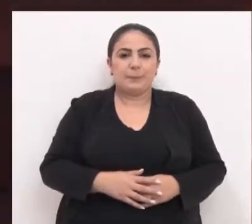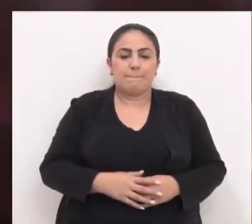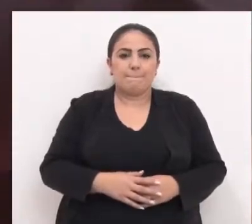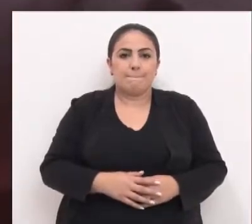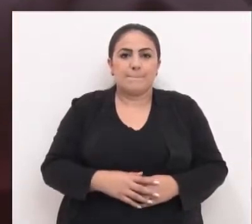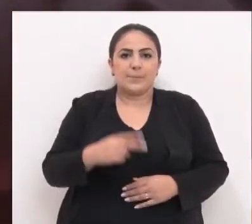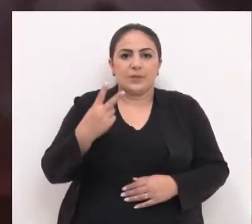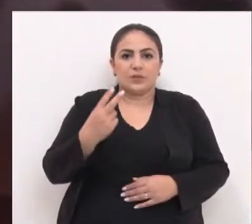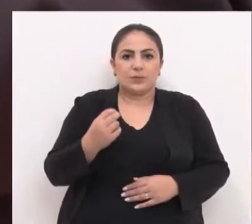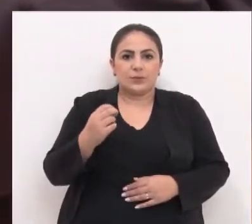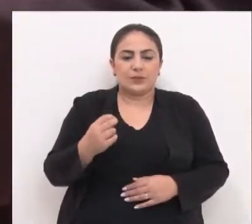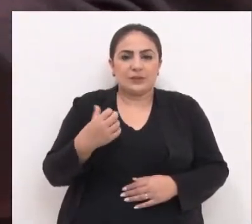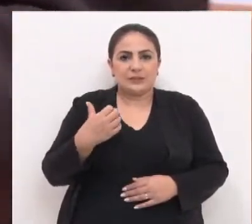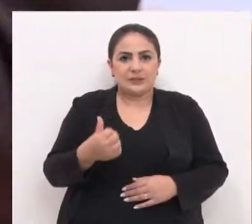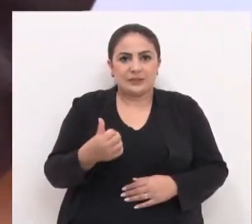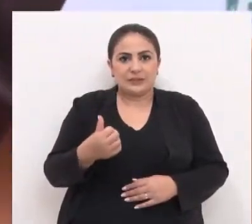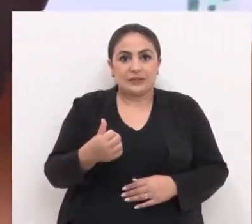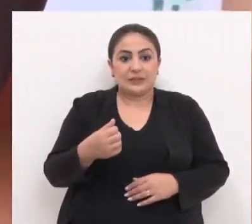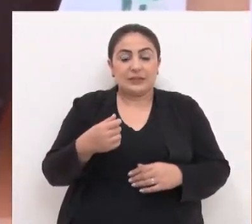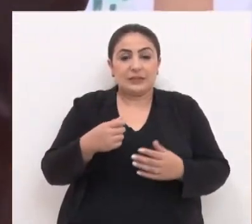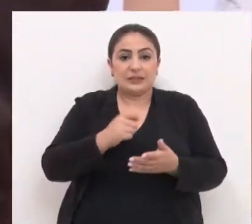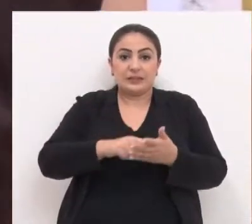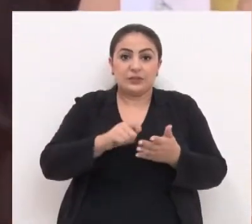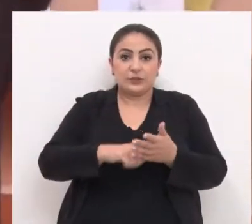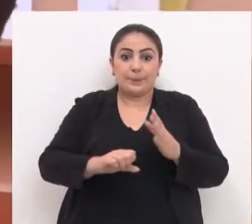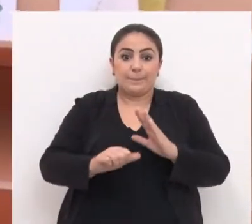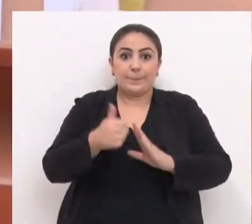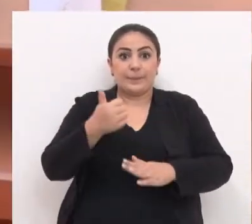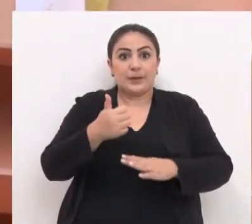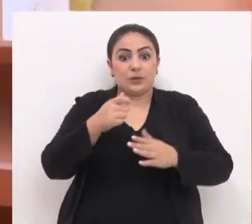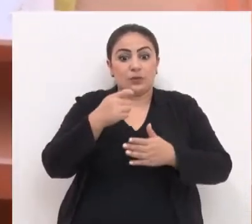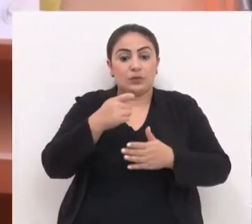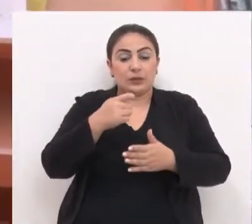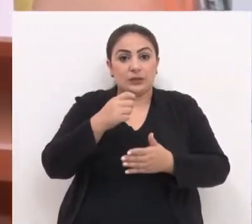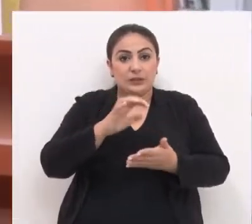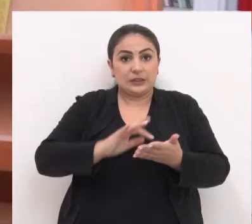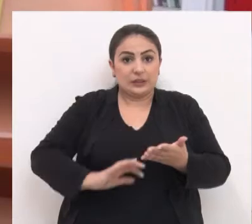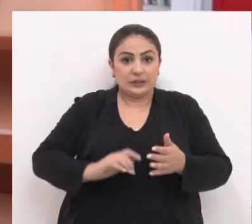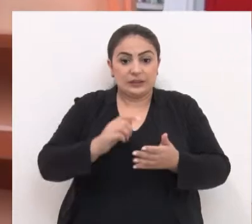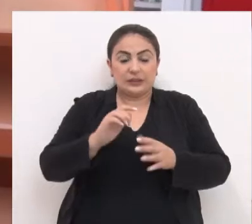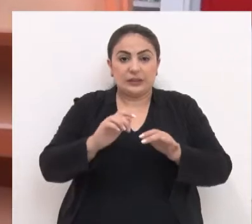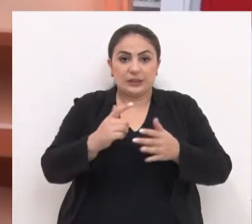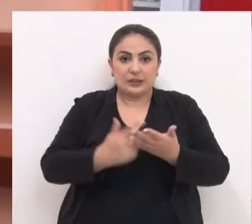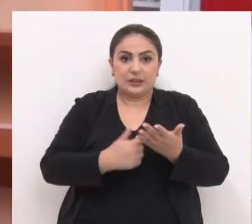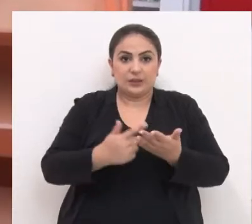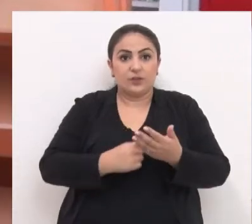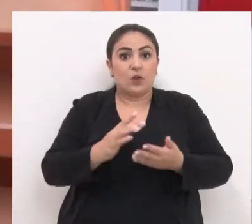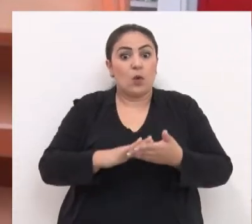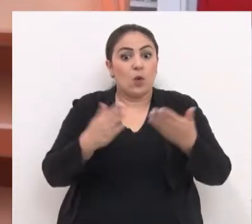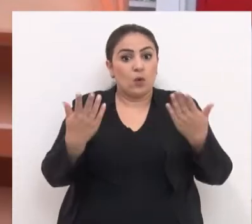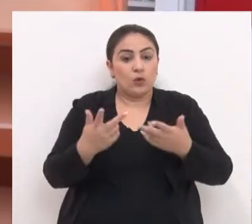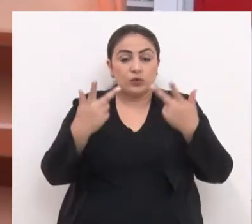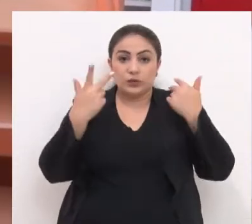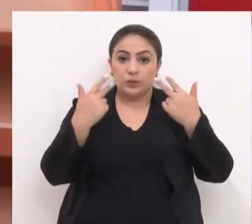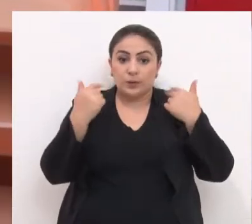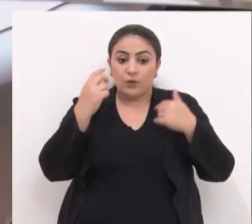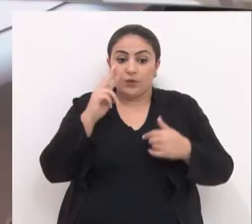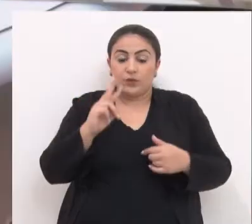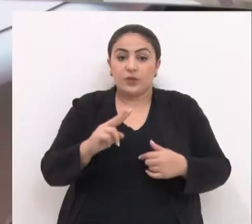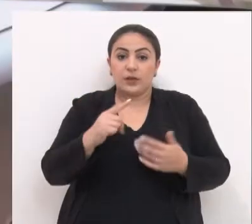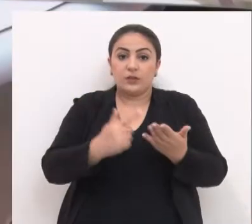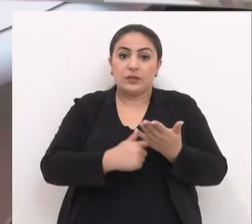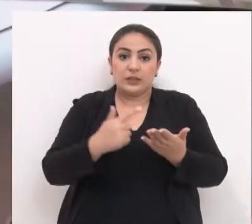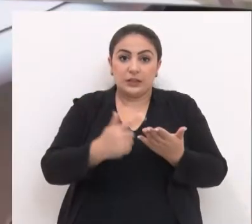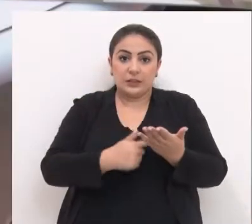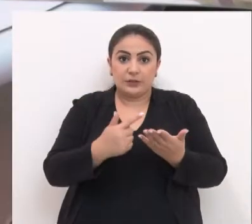em 2006 que Odilon escreveu sua primeira obra. E hoje é comum vê-lo com um livro nas mãos.